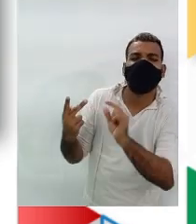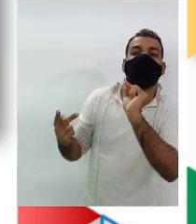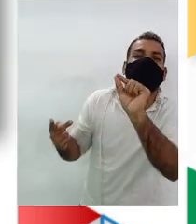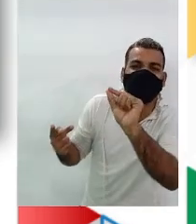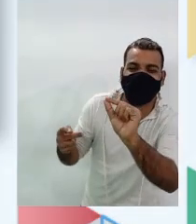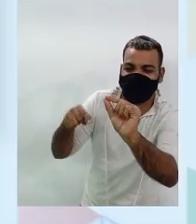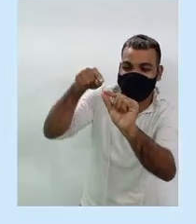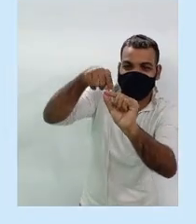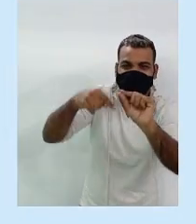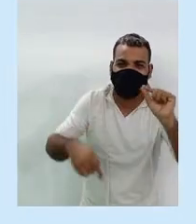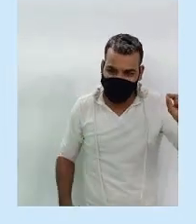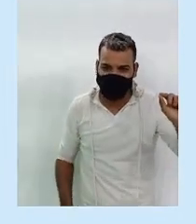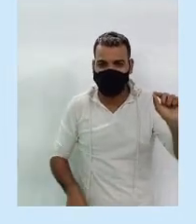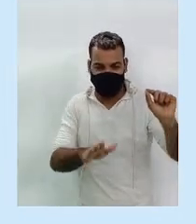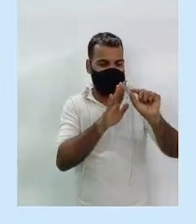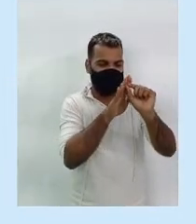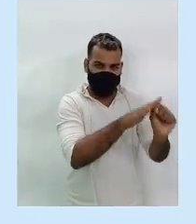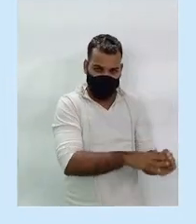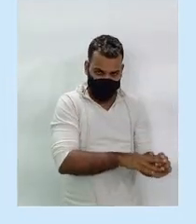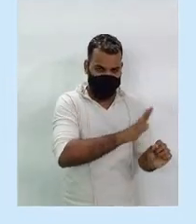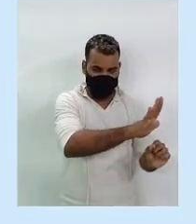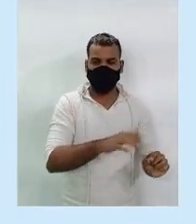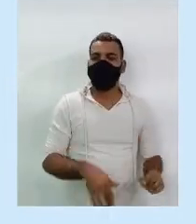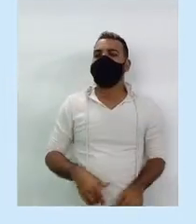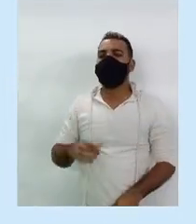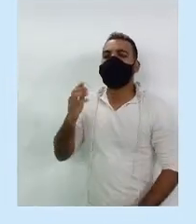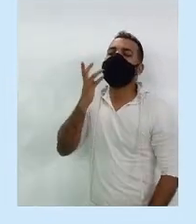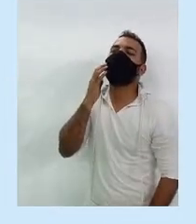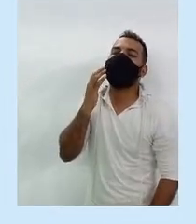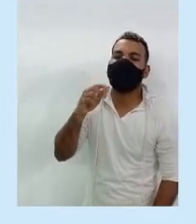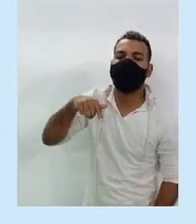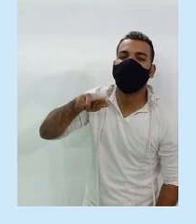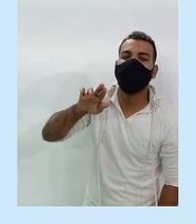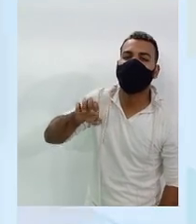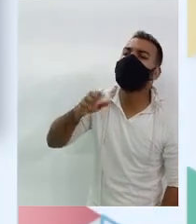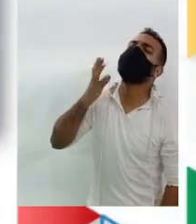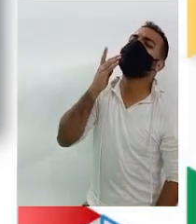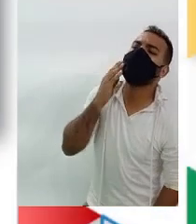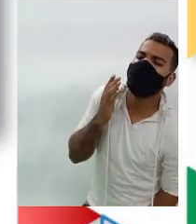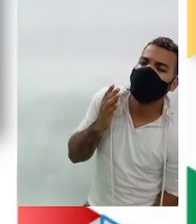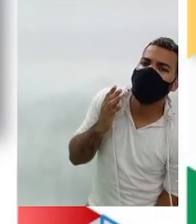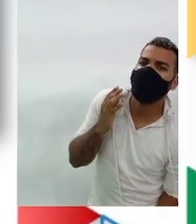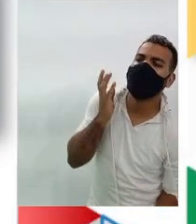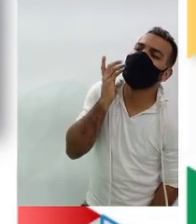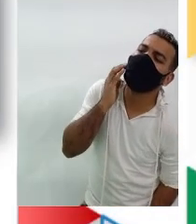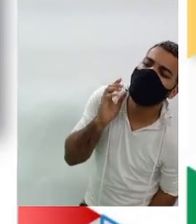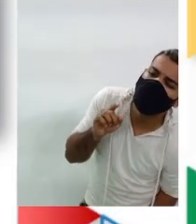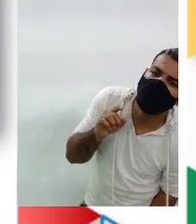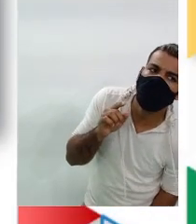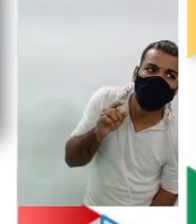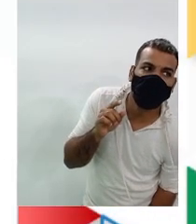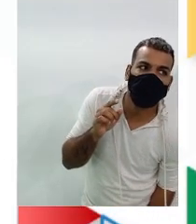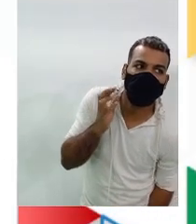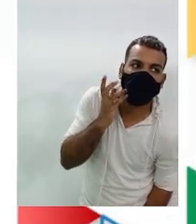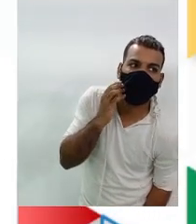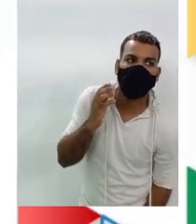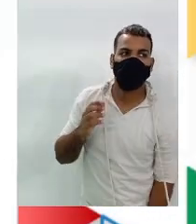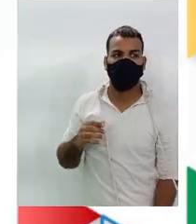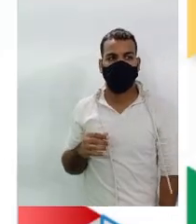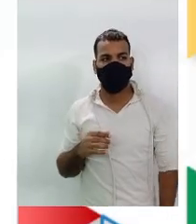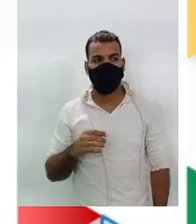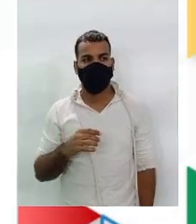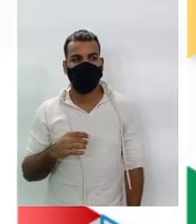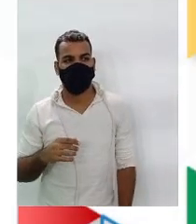acontecimento. Quem são os envolvidos? Na tela nós temos aí a representação do o quem, certo? Temos